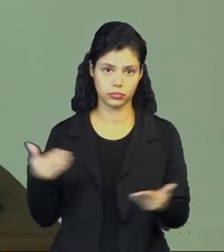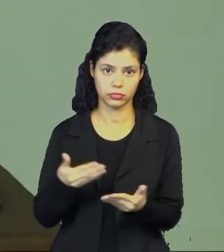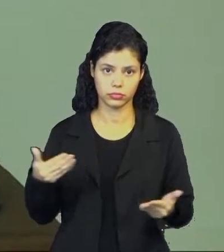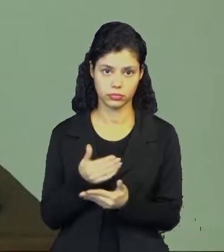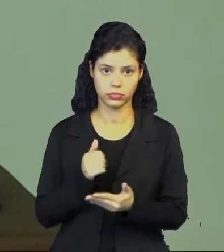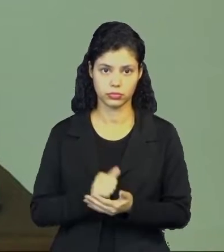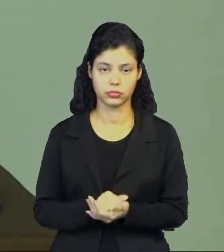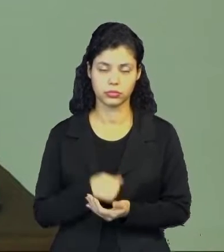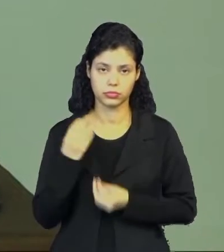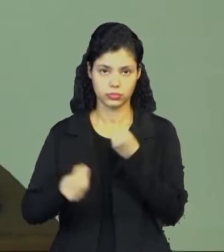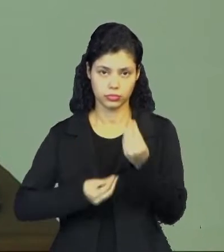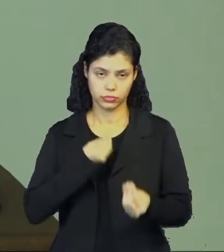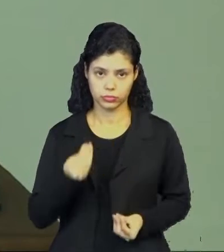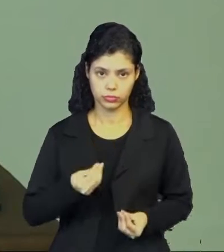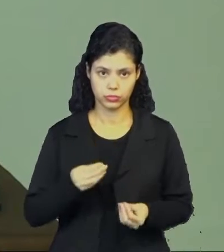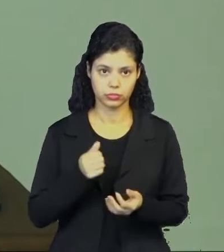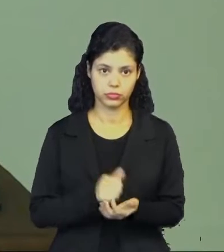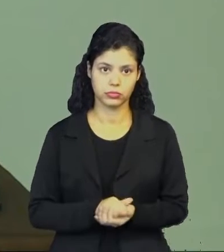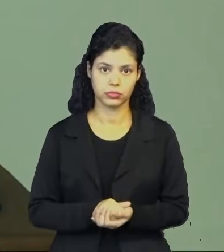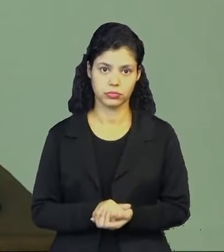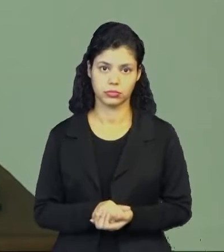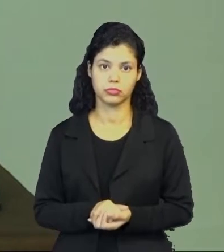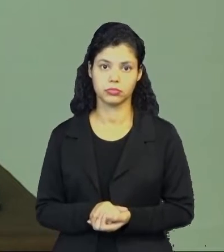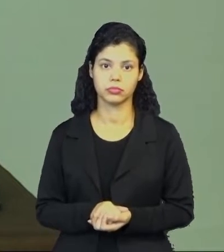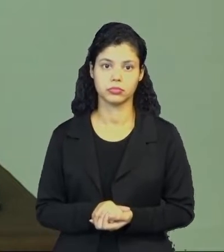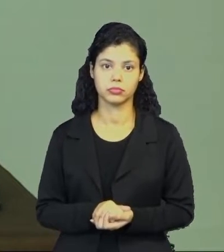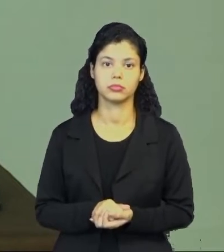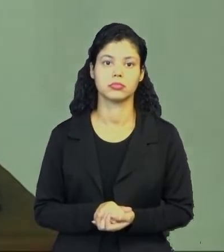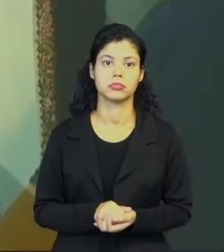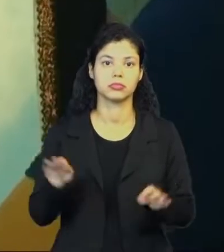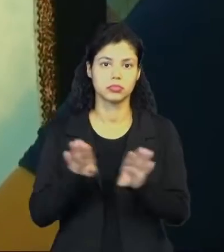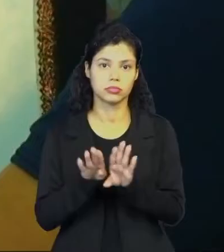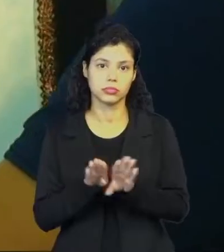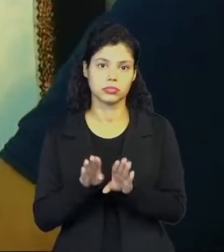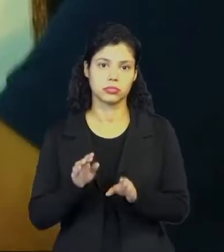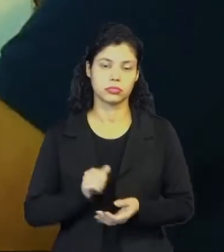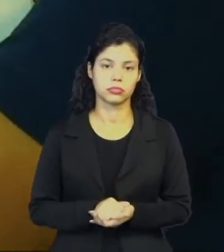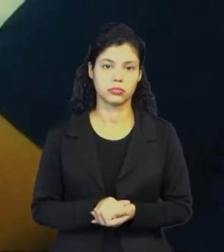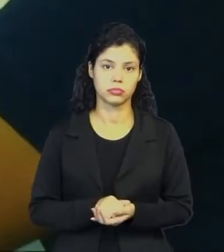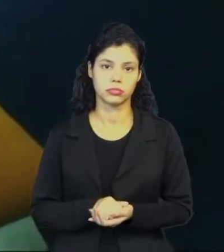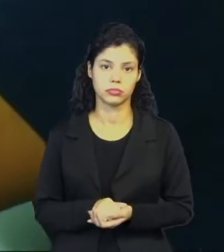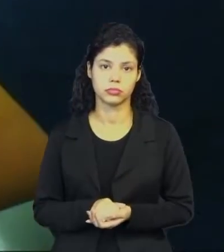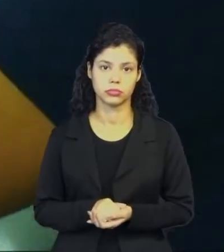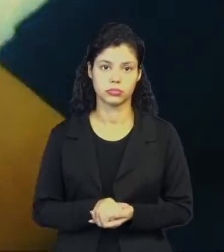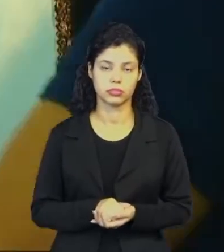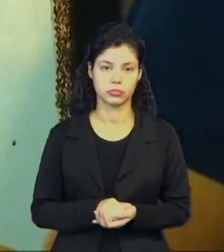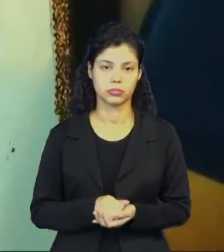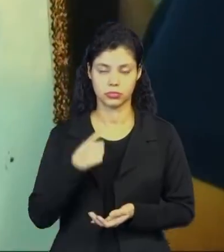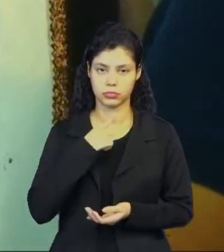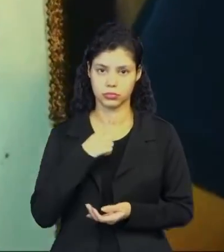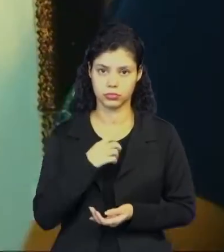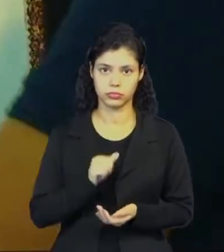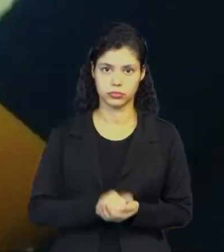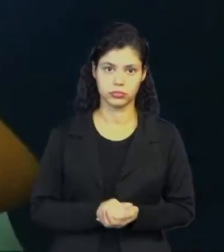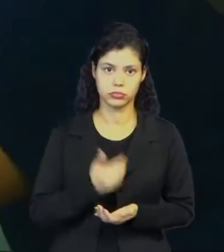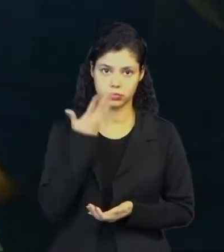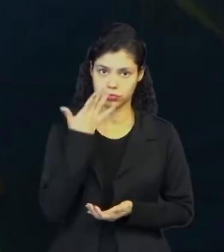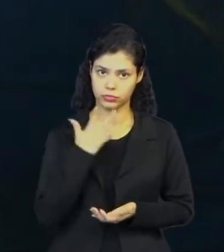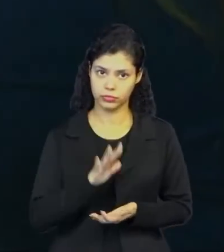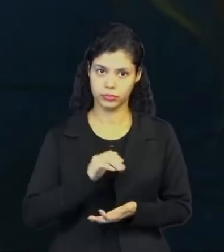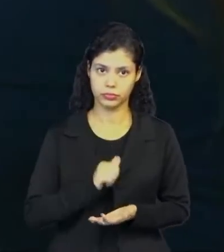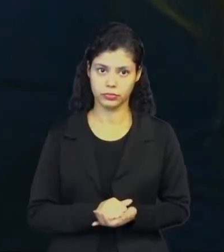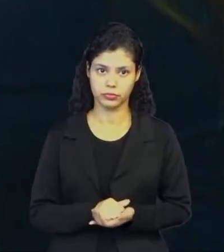os dados conforme a questão ela me representa. Eu tenho aqui, ó. Eu vou colocar as